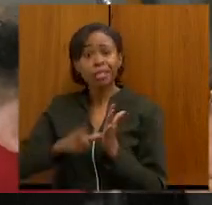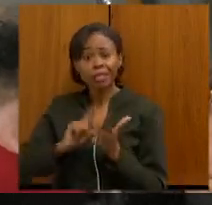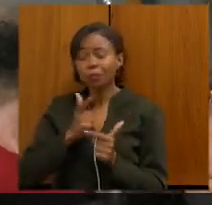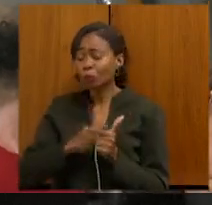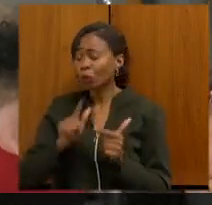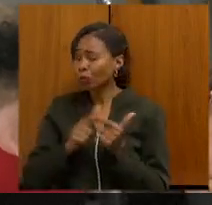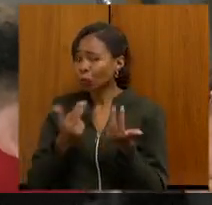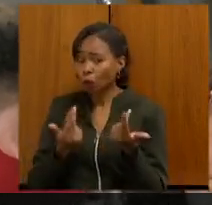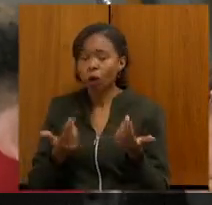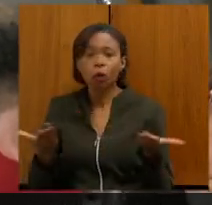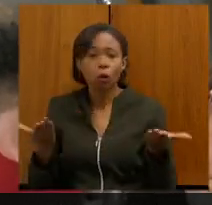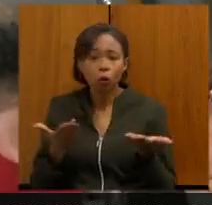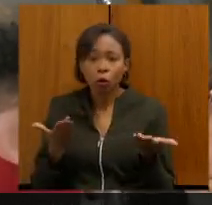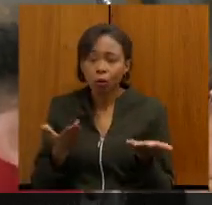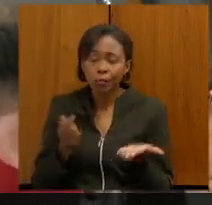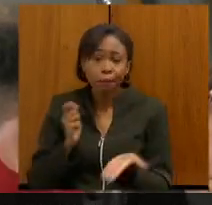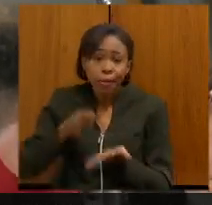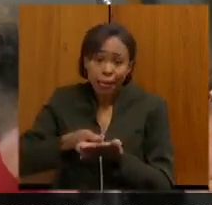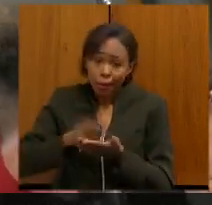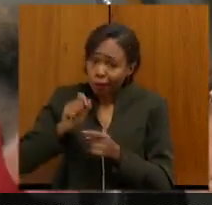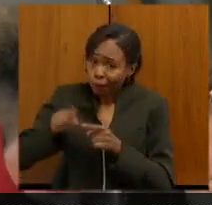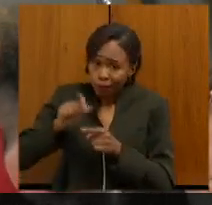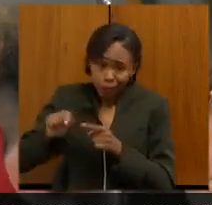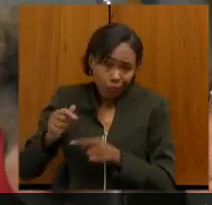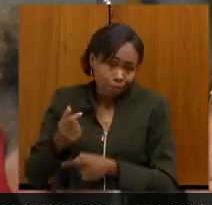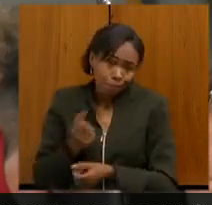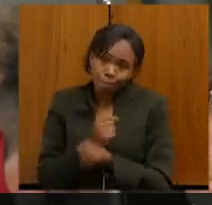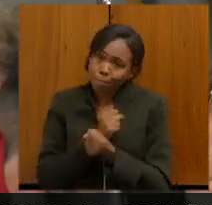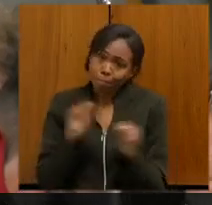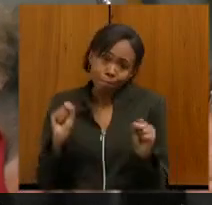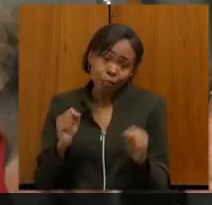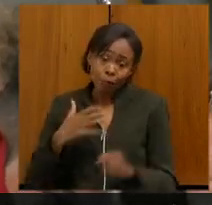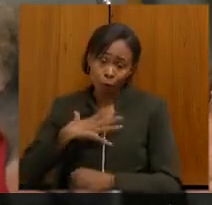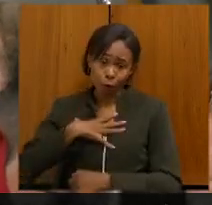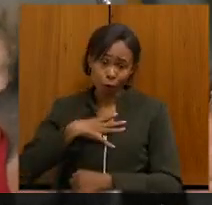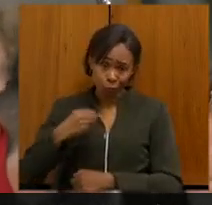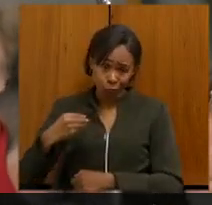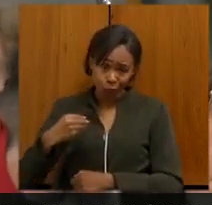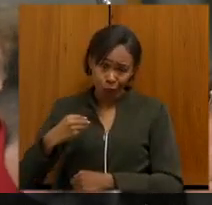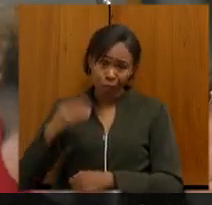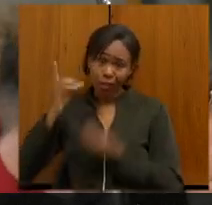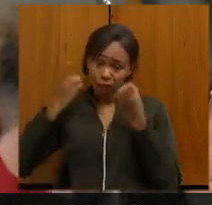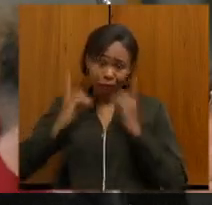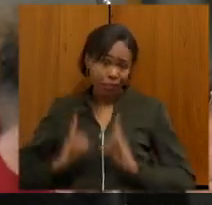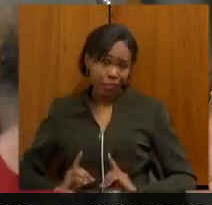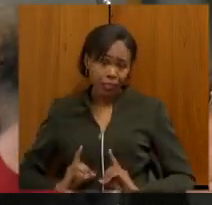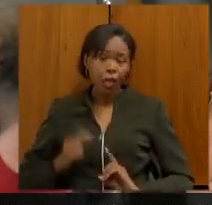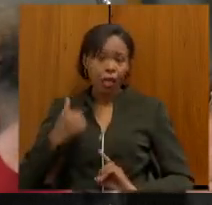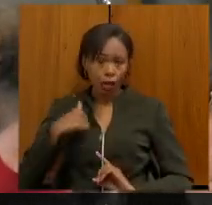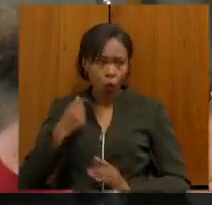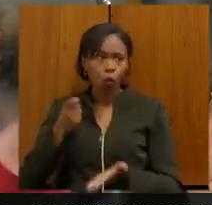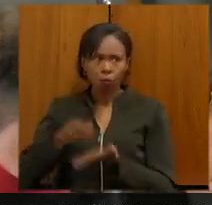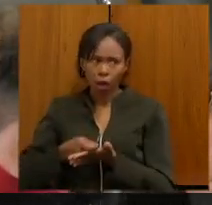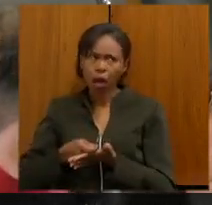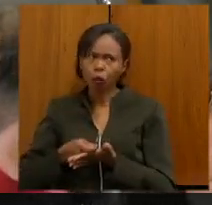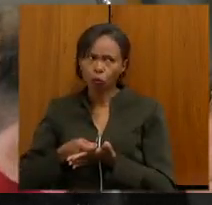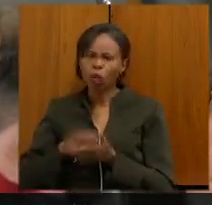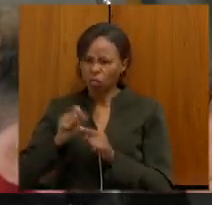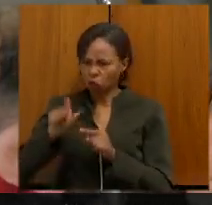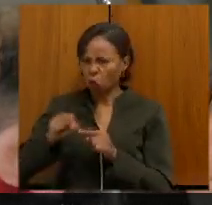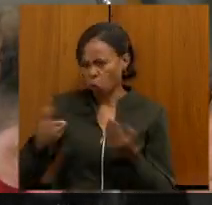problema hoje eu não consigo pagar o aluguel tem um filho especial hoje eu não consigo pagar aluguel tem